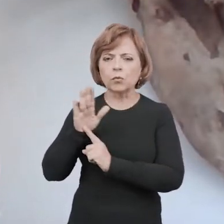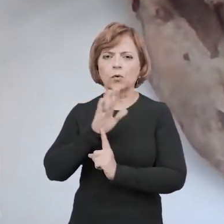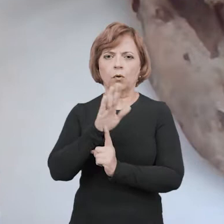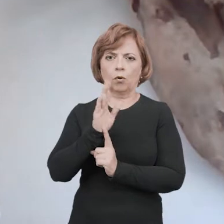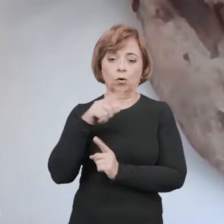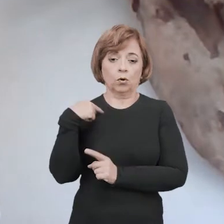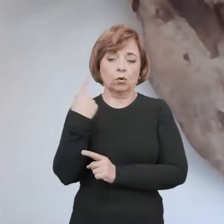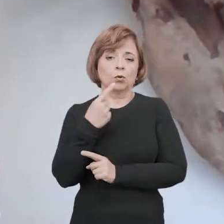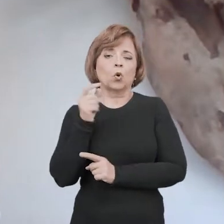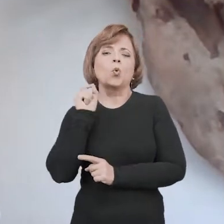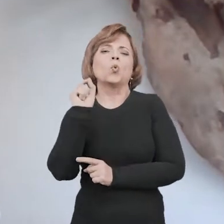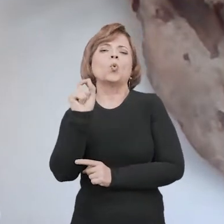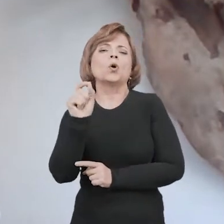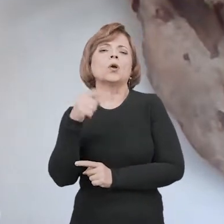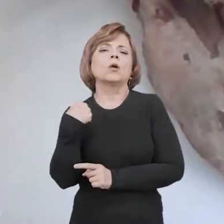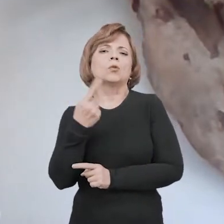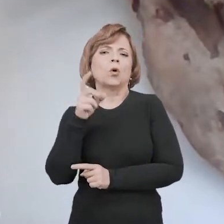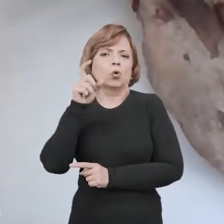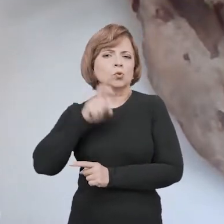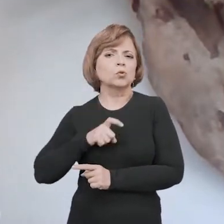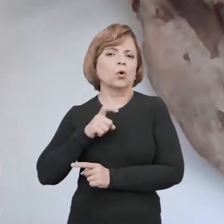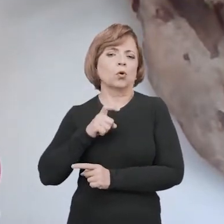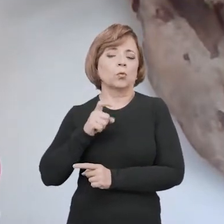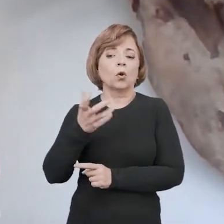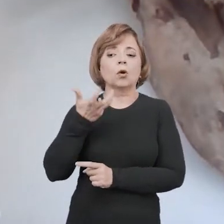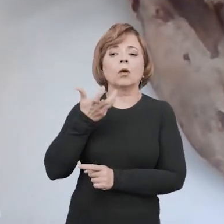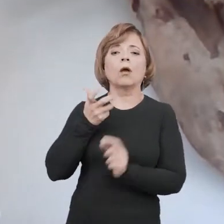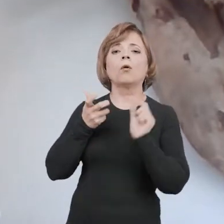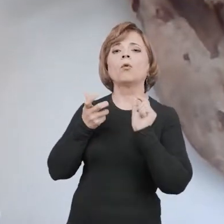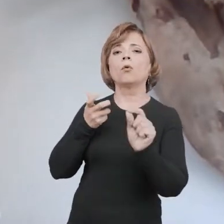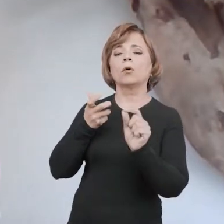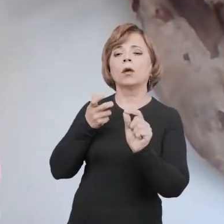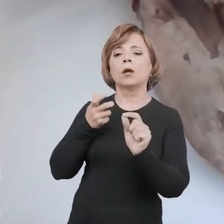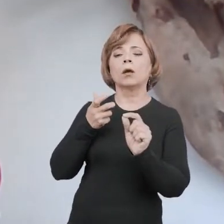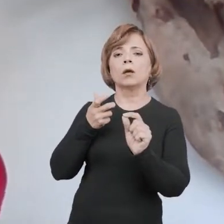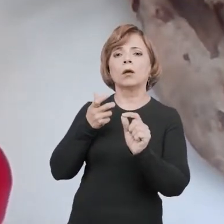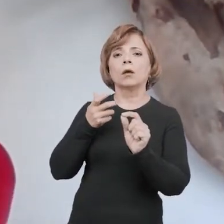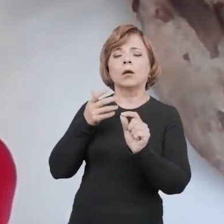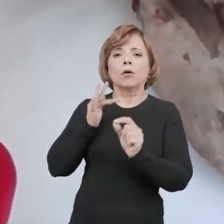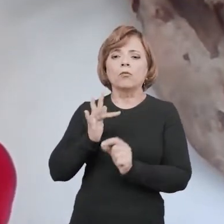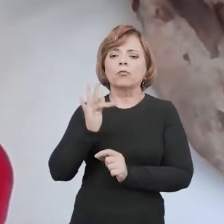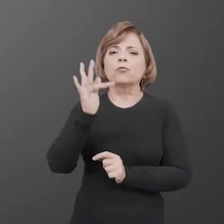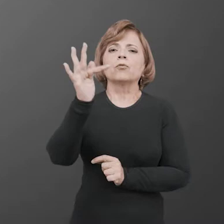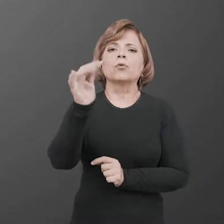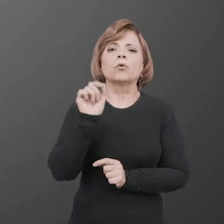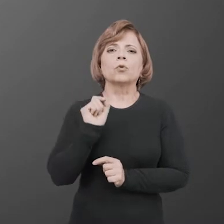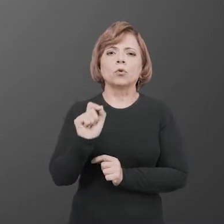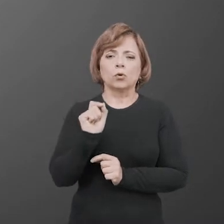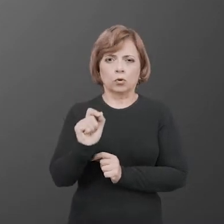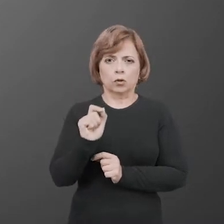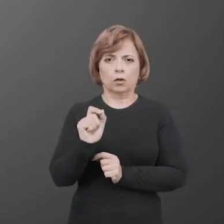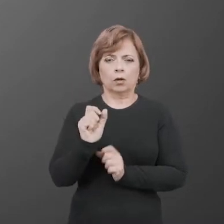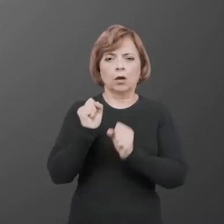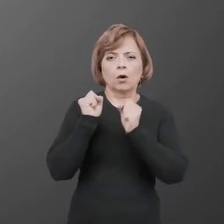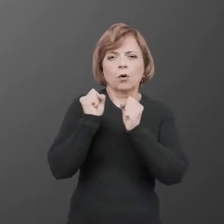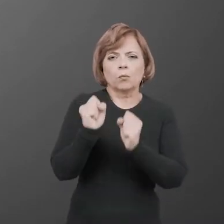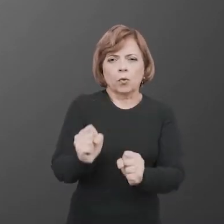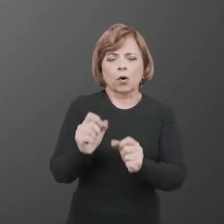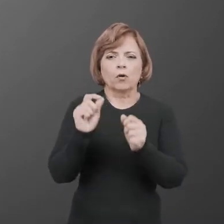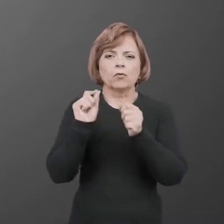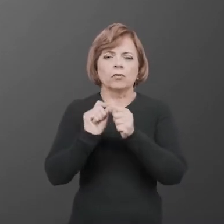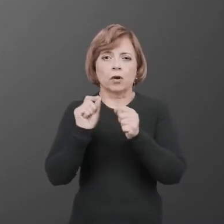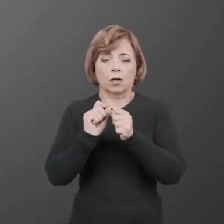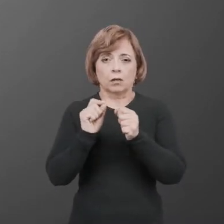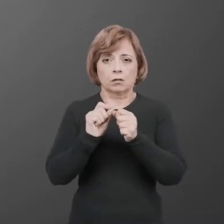Quem somos? O que queremos? Para onde vamos? O que devemos fazer para